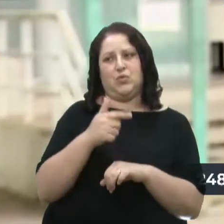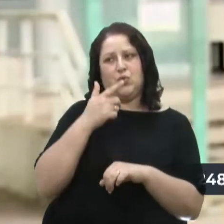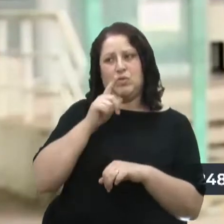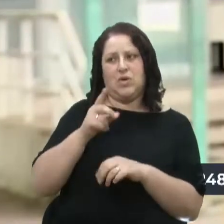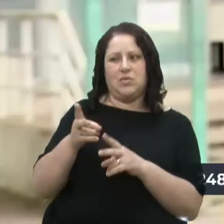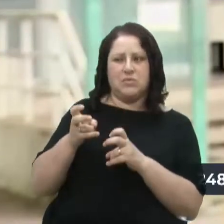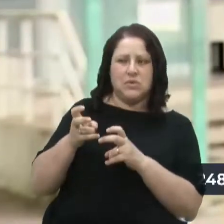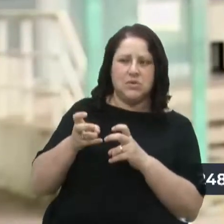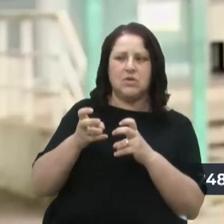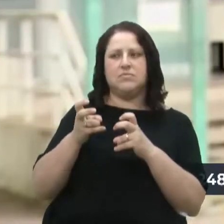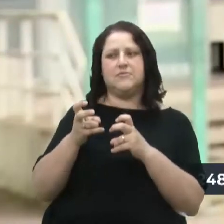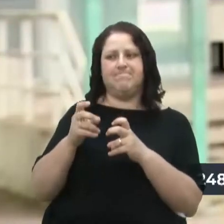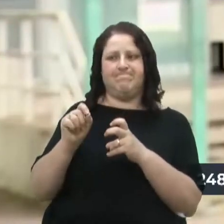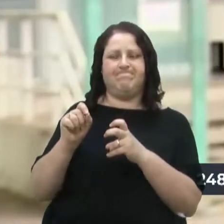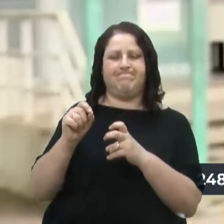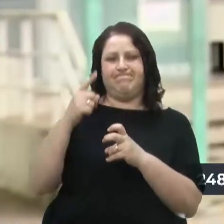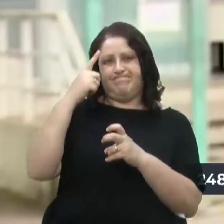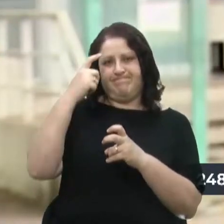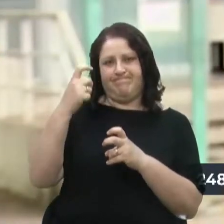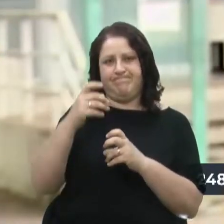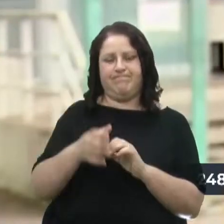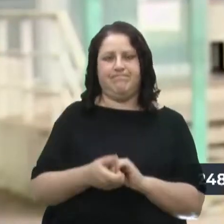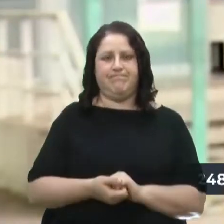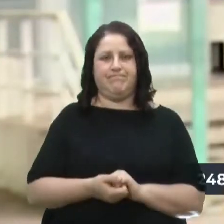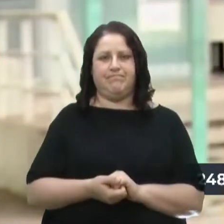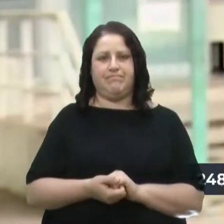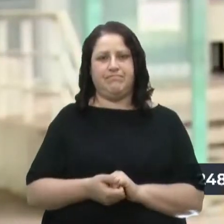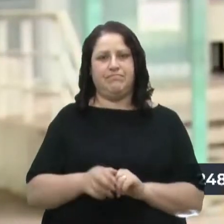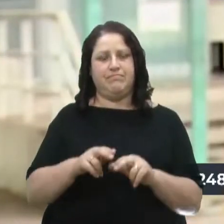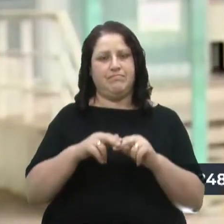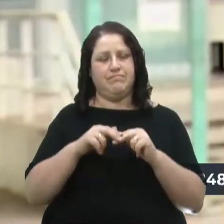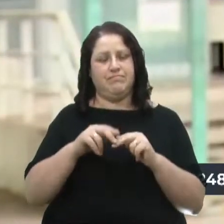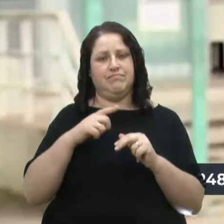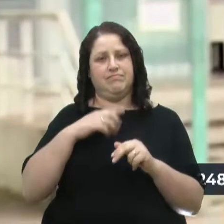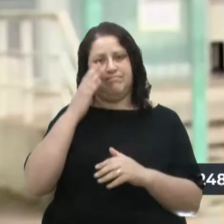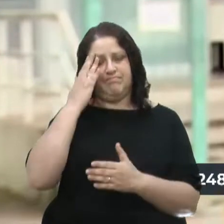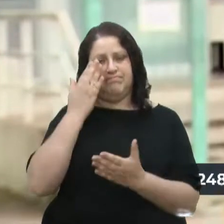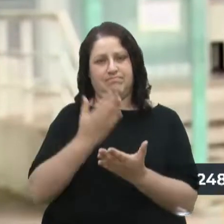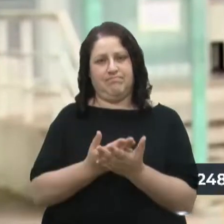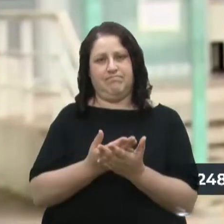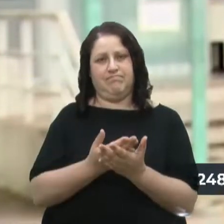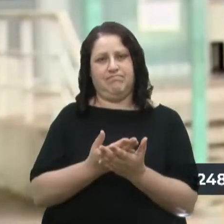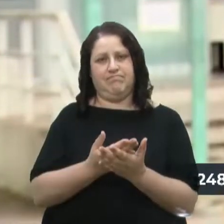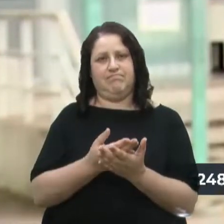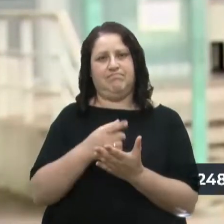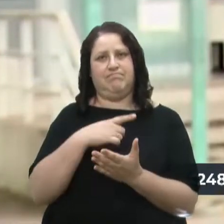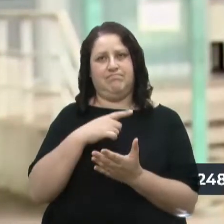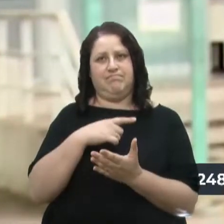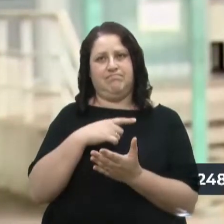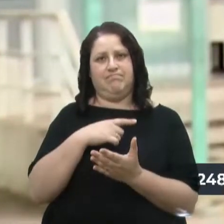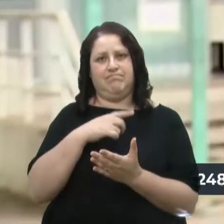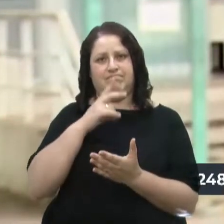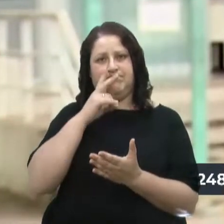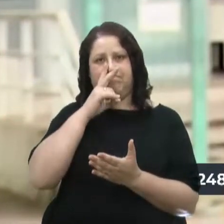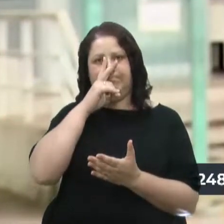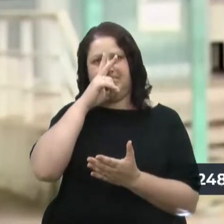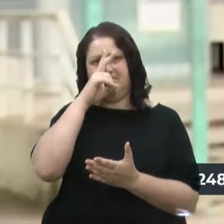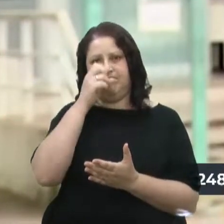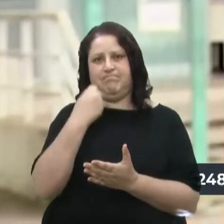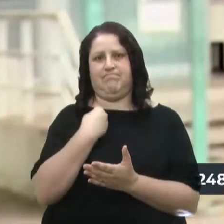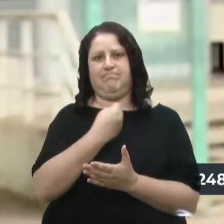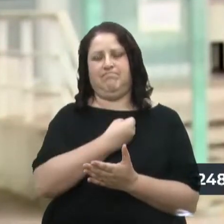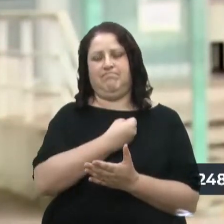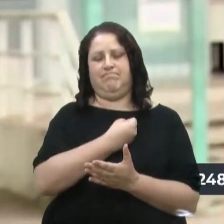de identificar as agressões. Por isso, acredita-se que, apesar de altos, os números ainda estejam longe